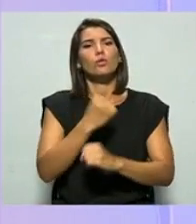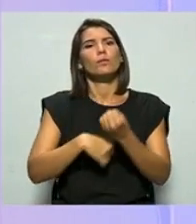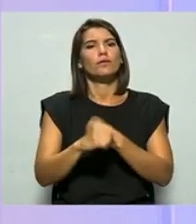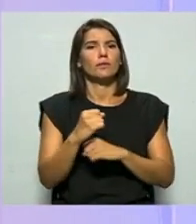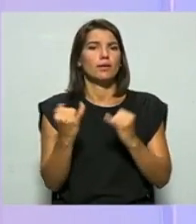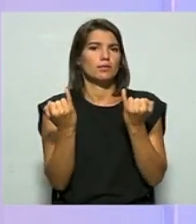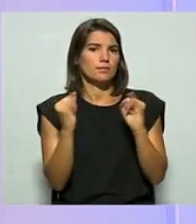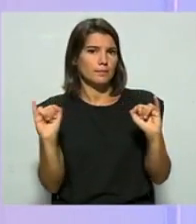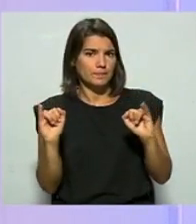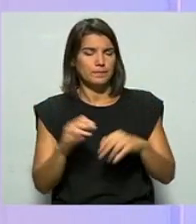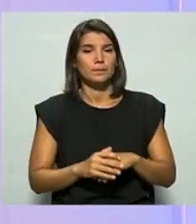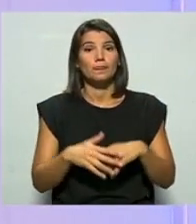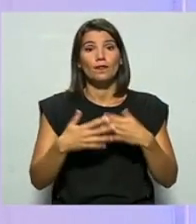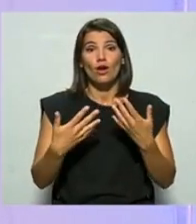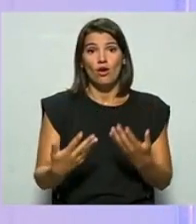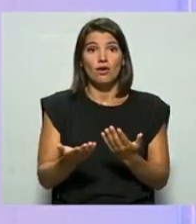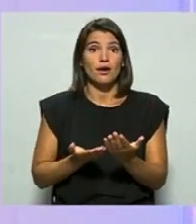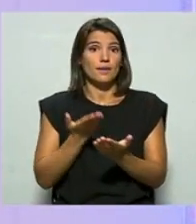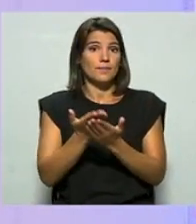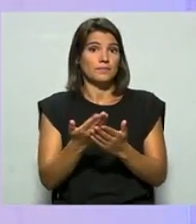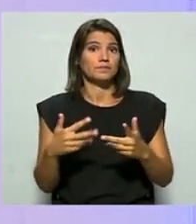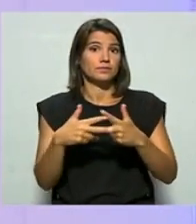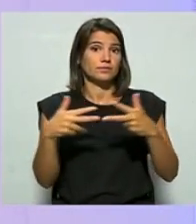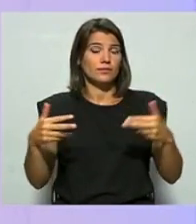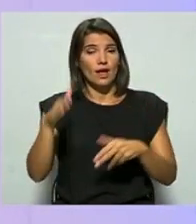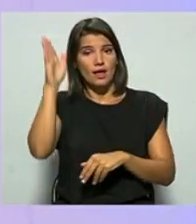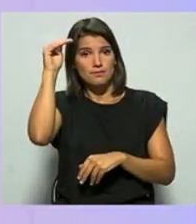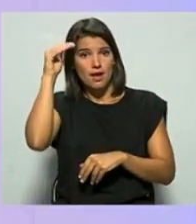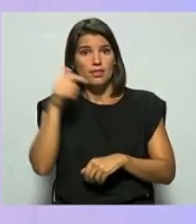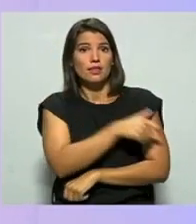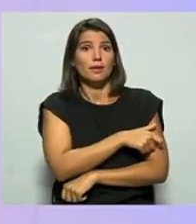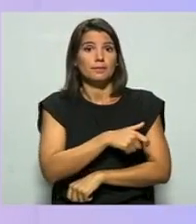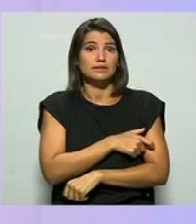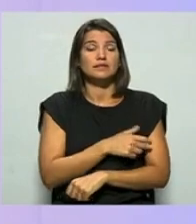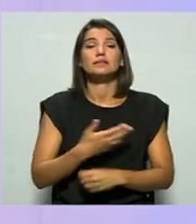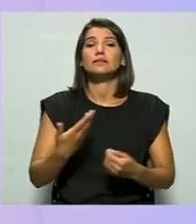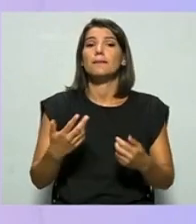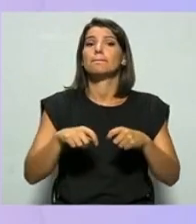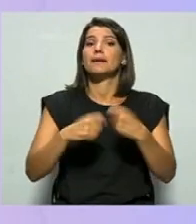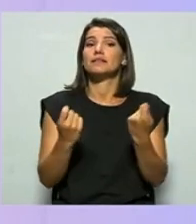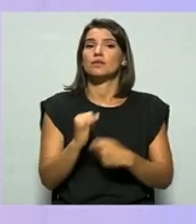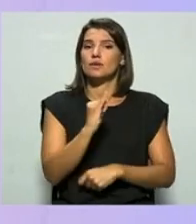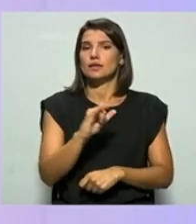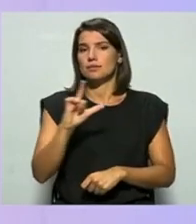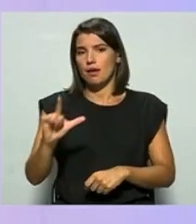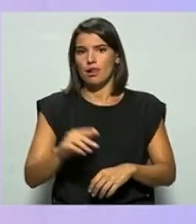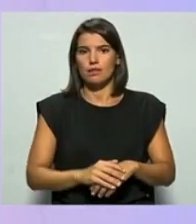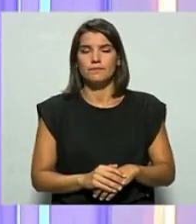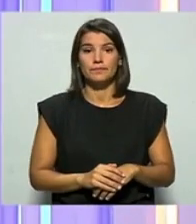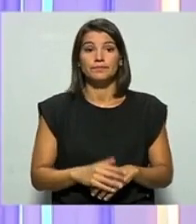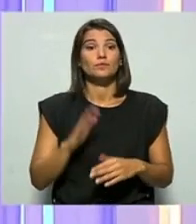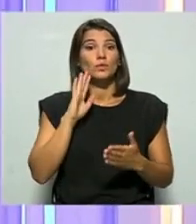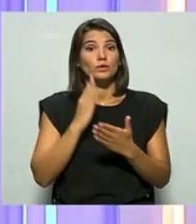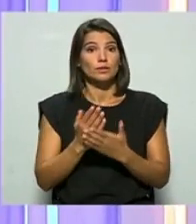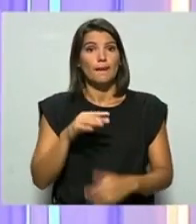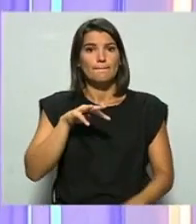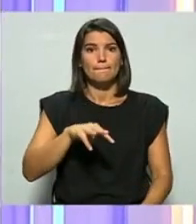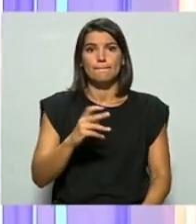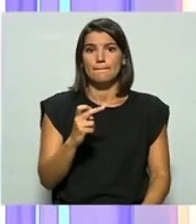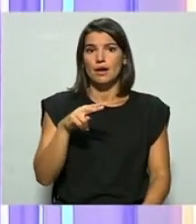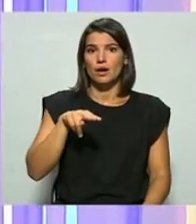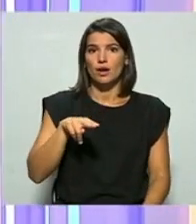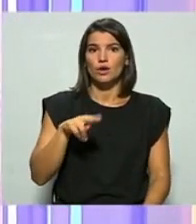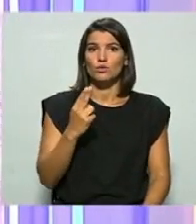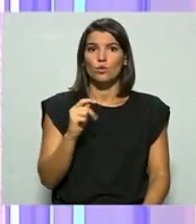independente candidatos agora a câmara de Almada pelo iniciativa Liberal finalmente Manoel